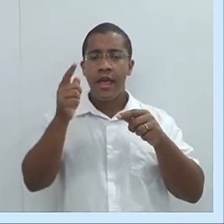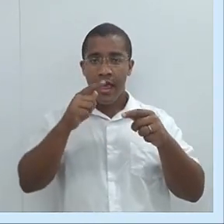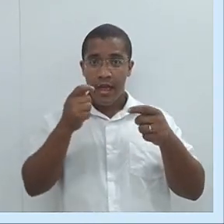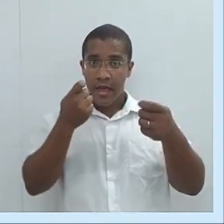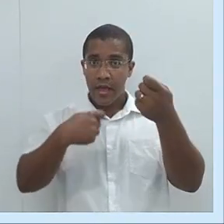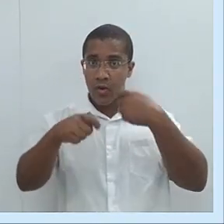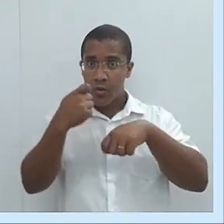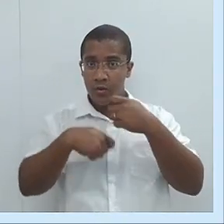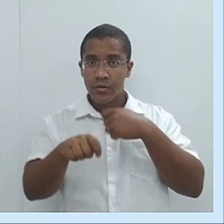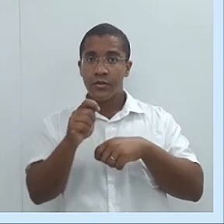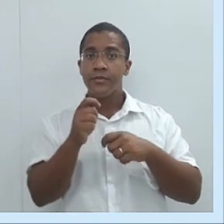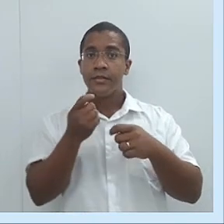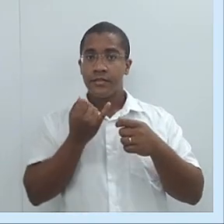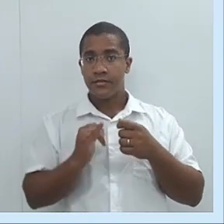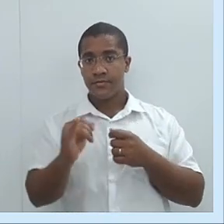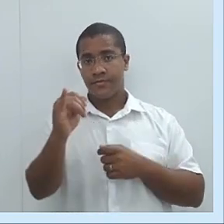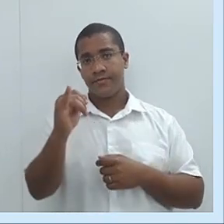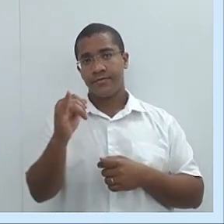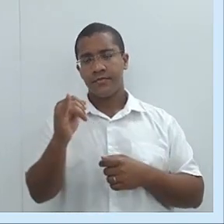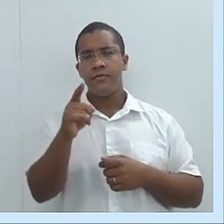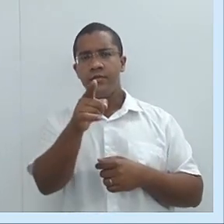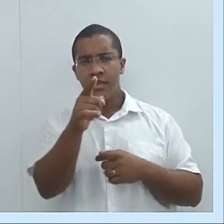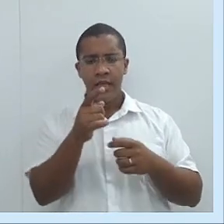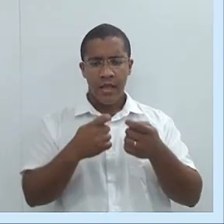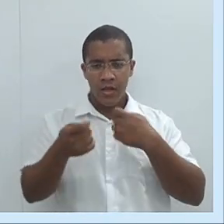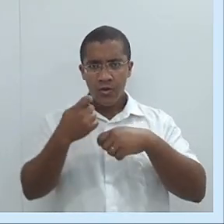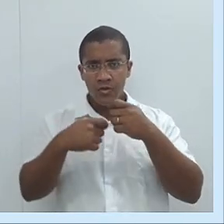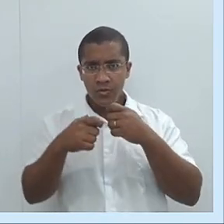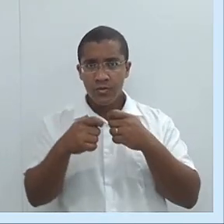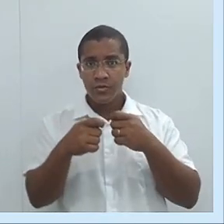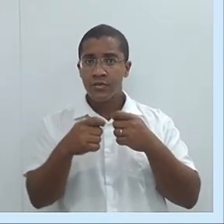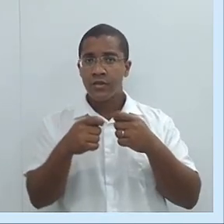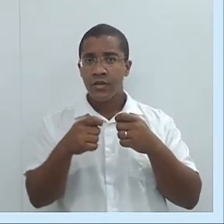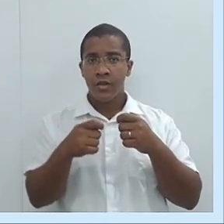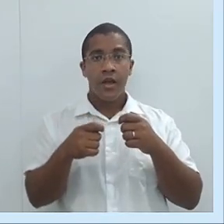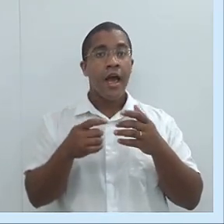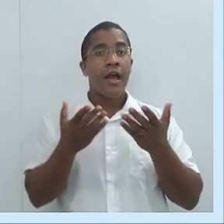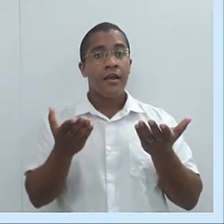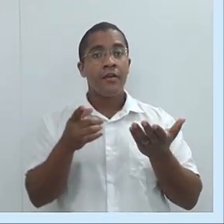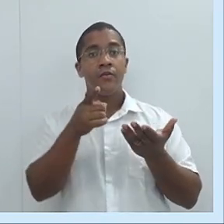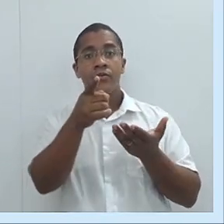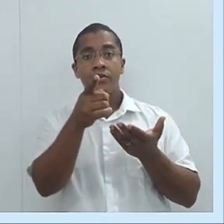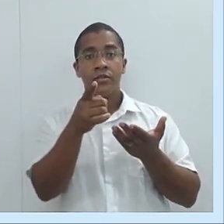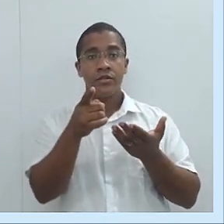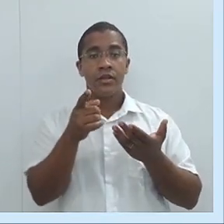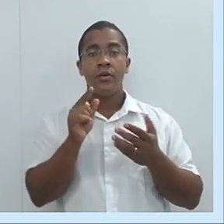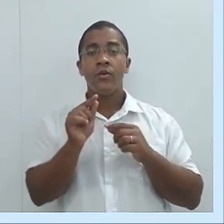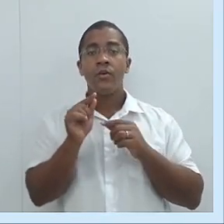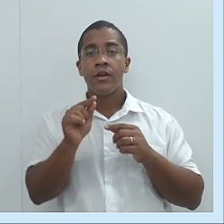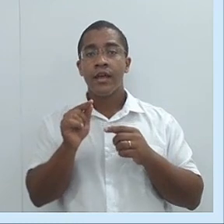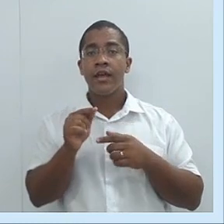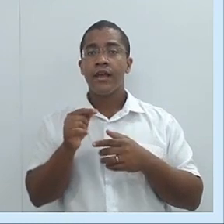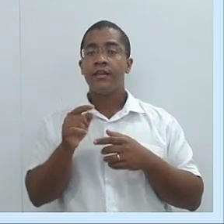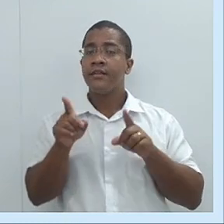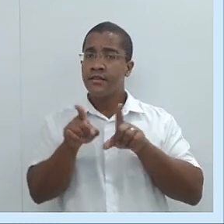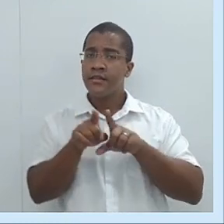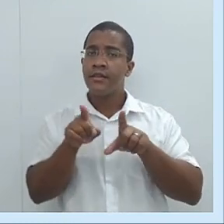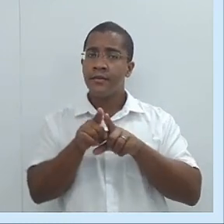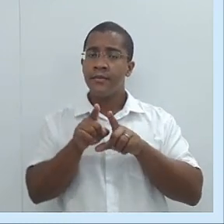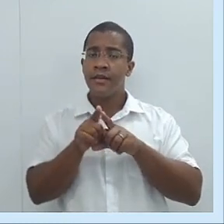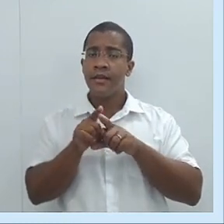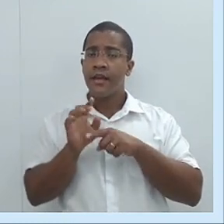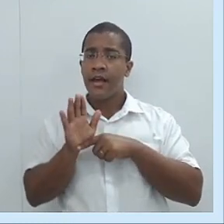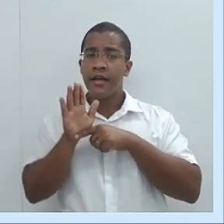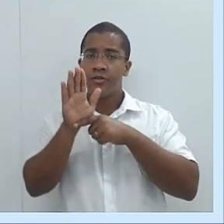de energia. Quando você vai economizar energia, quer dizer que você também vai estar